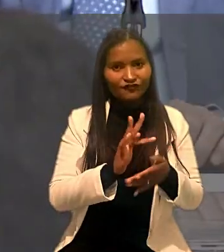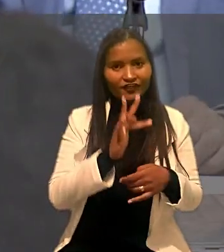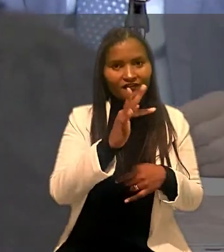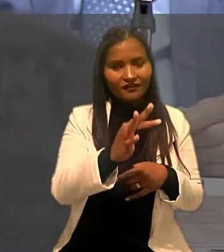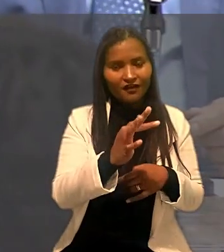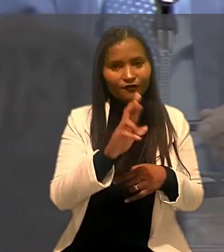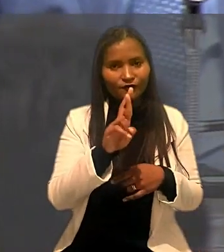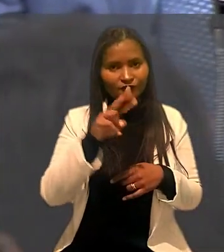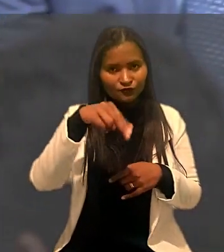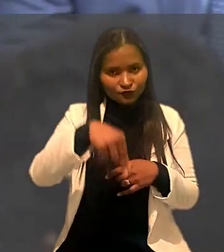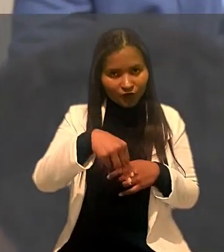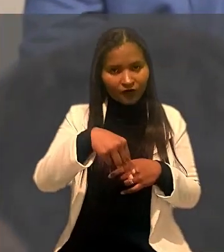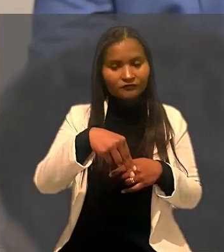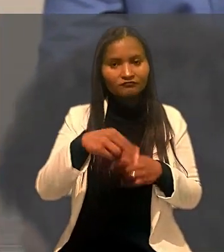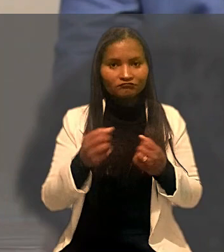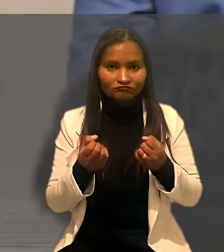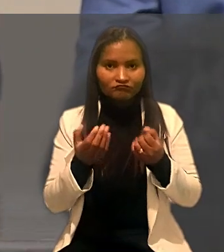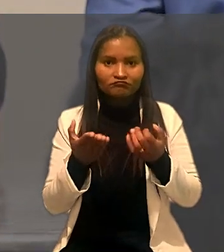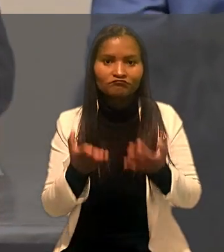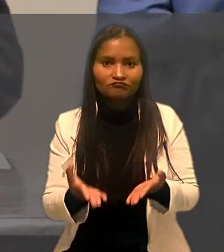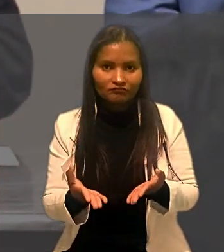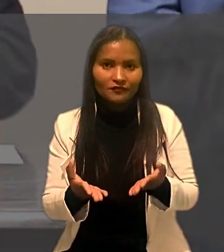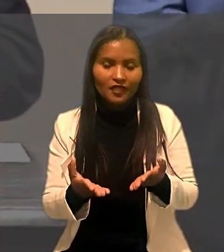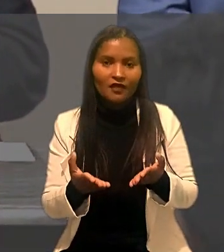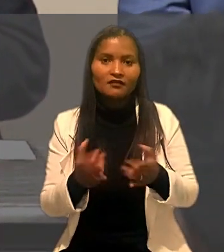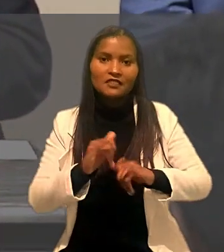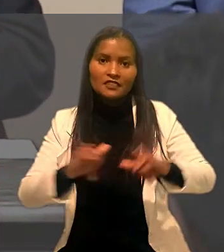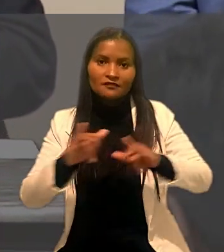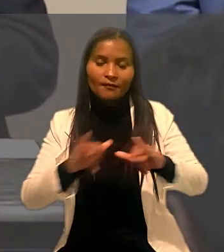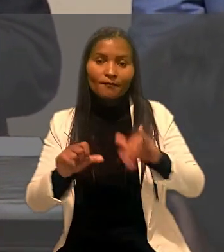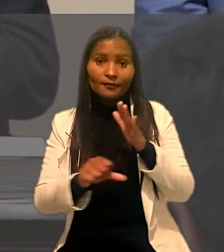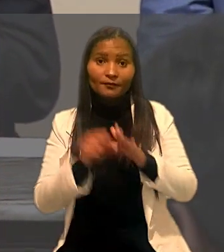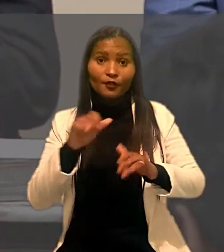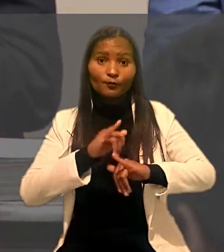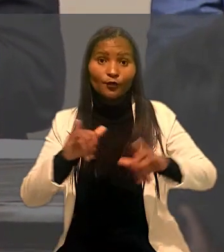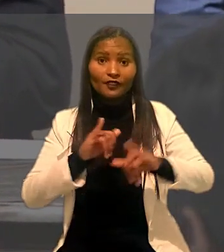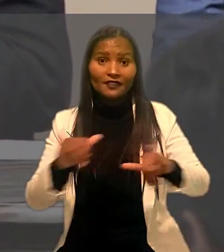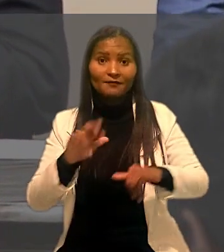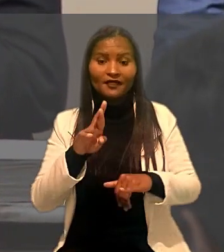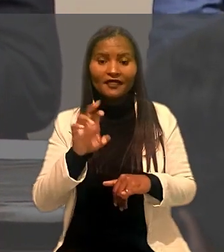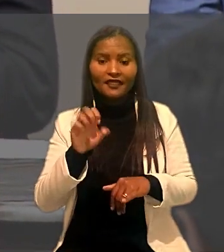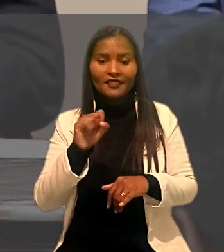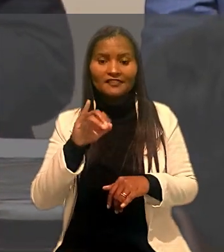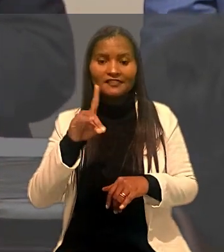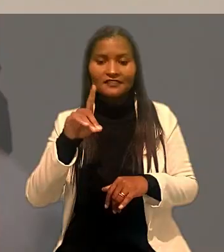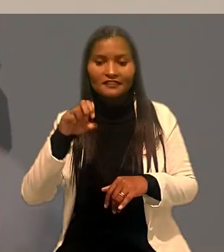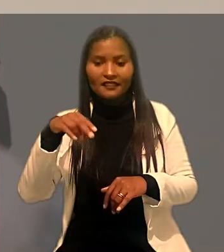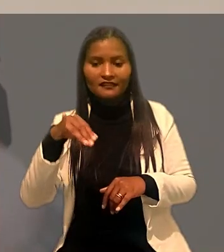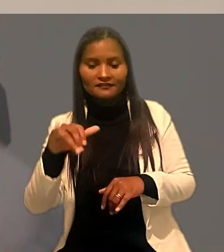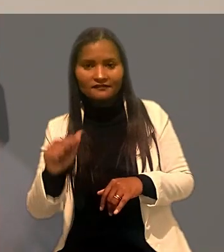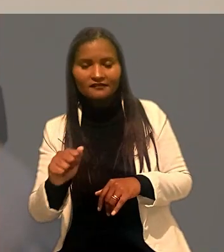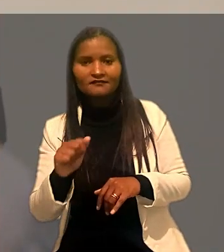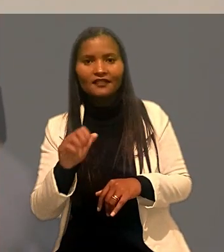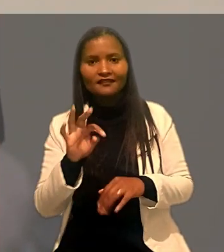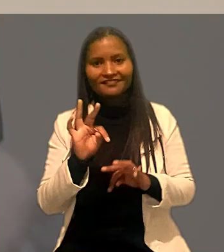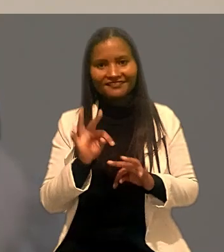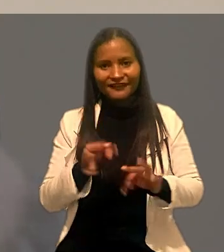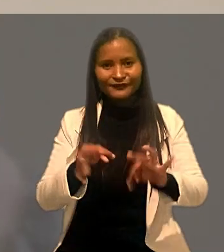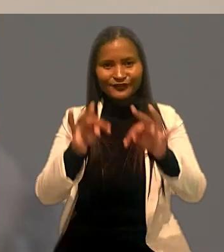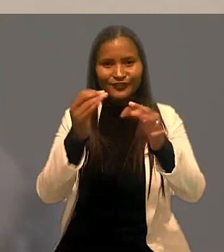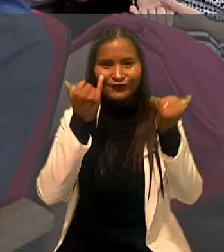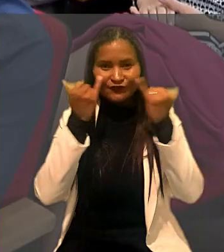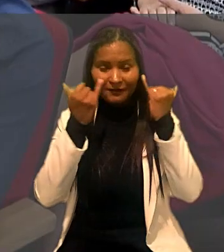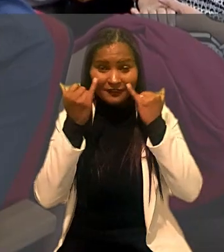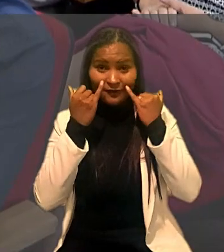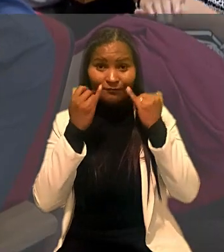Trabalho e a Universidade Federal do Rio Grande do Norte propiciou o lançamento do primeiro programa de residência em Tecnologia da Informação do